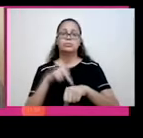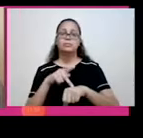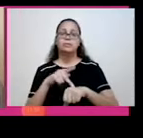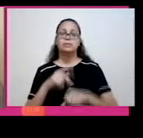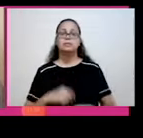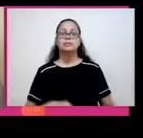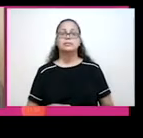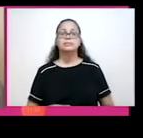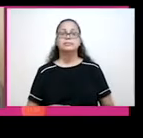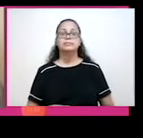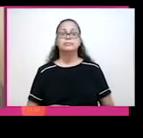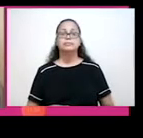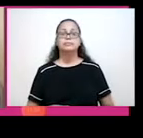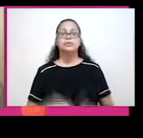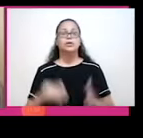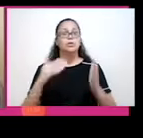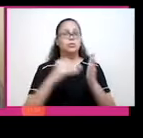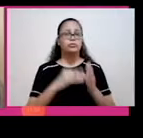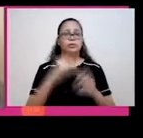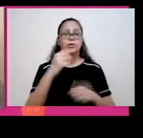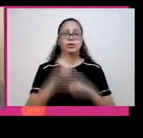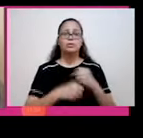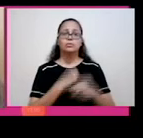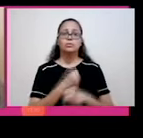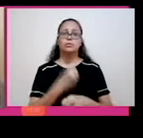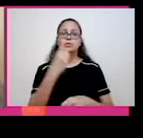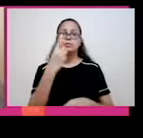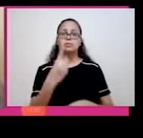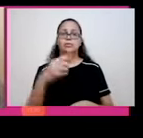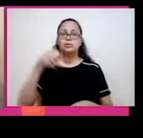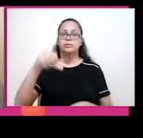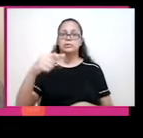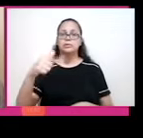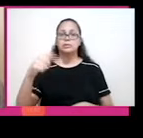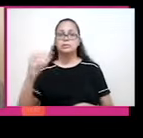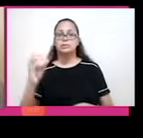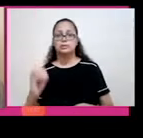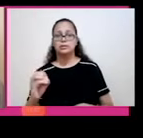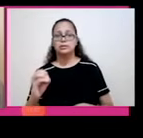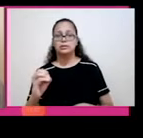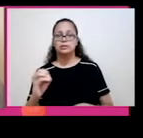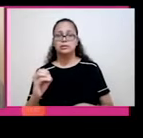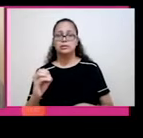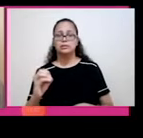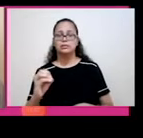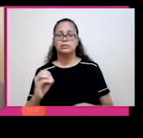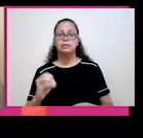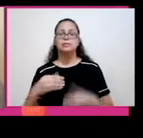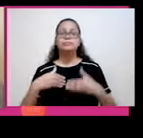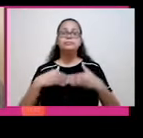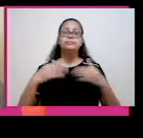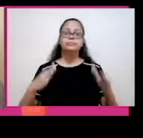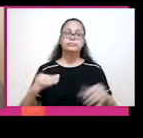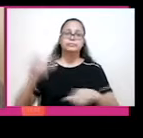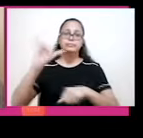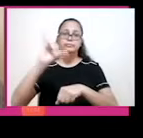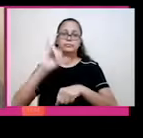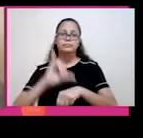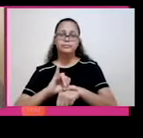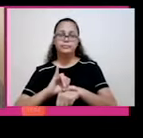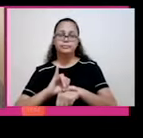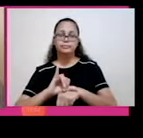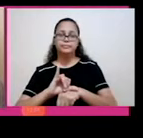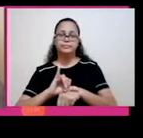concentração. Continuando. No final da década de 70, como houve aí, como a gente acabou de ver, a abertura ao capital transnacional, ou seja,